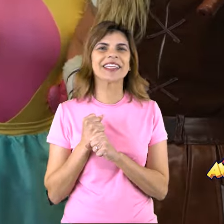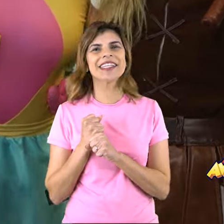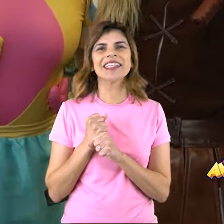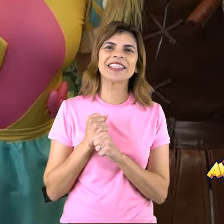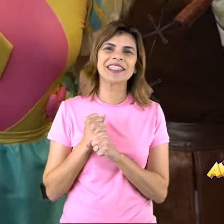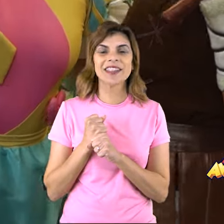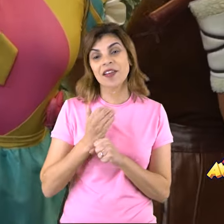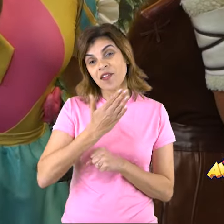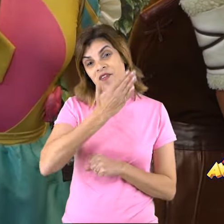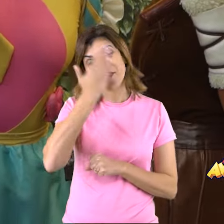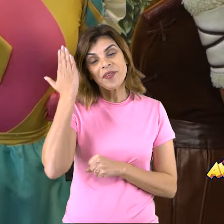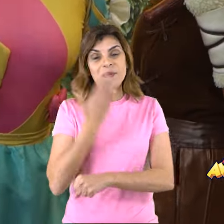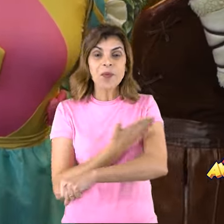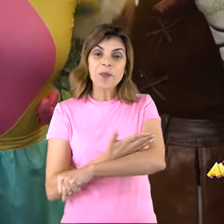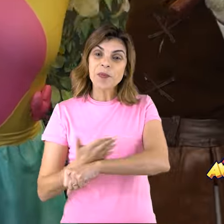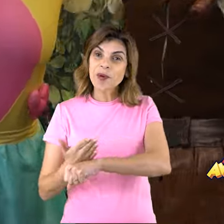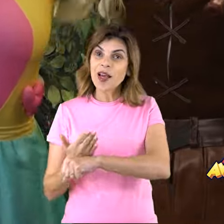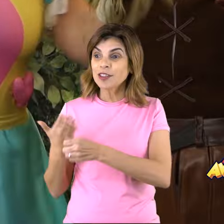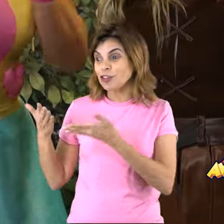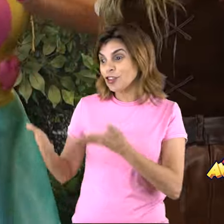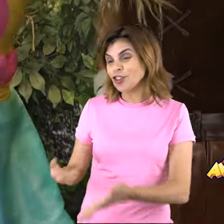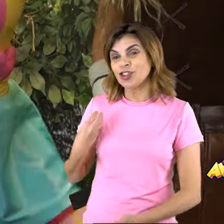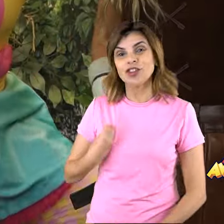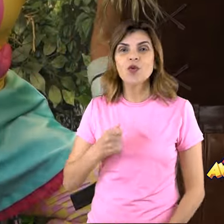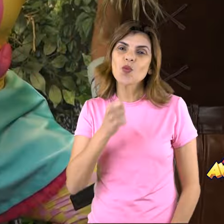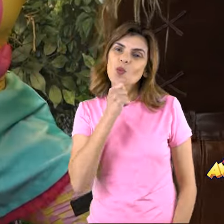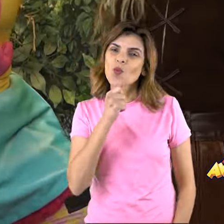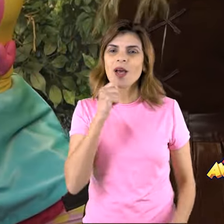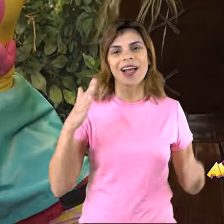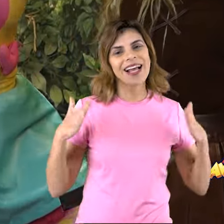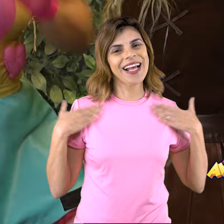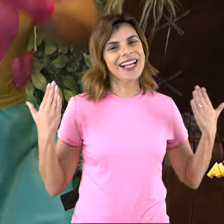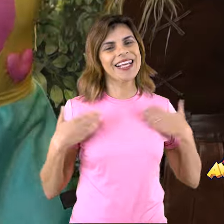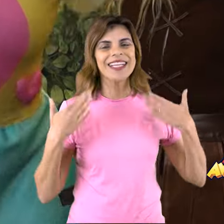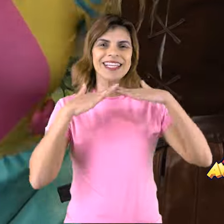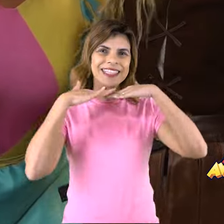O aventureiro branco está sem alegria!